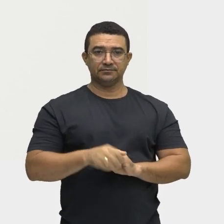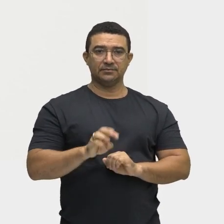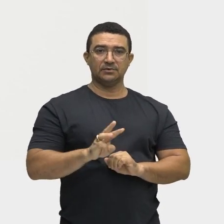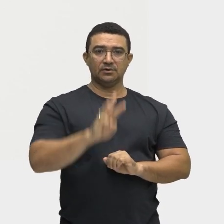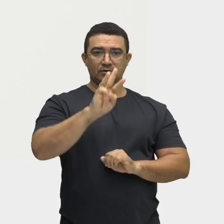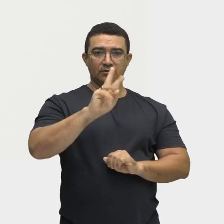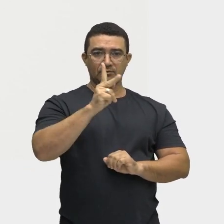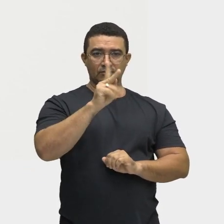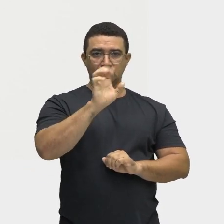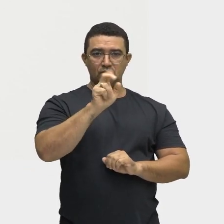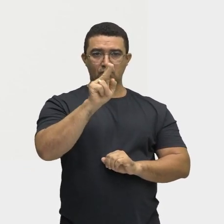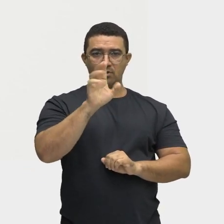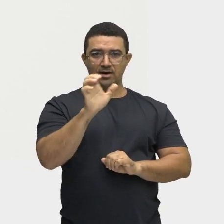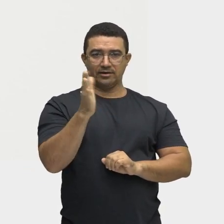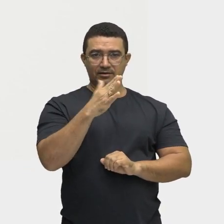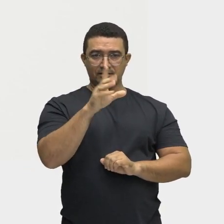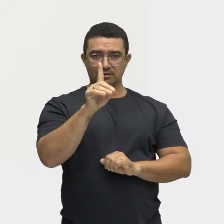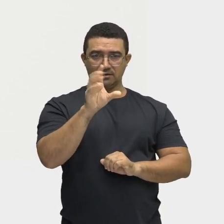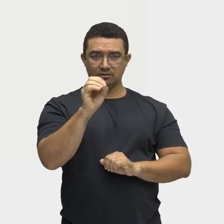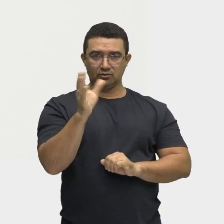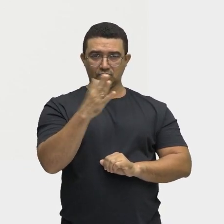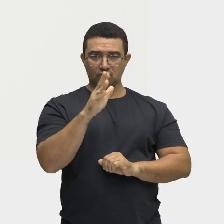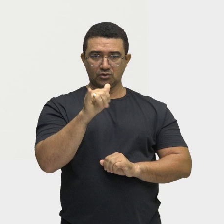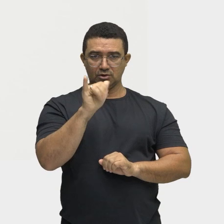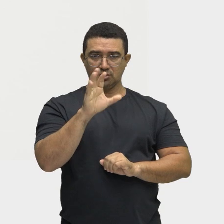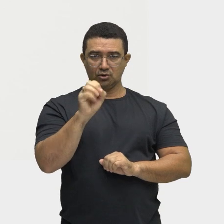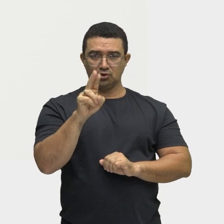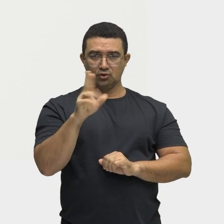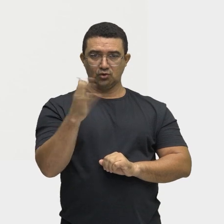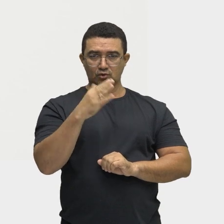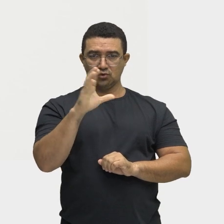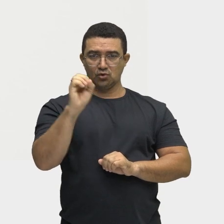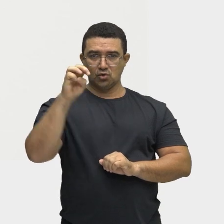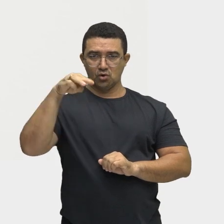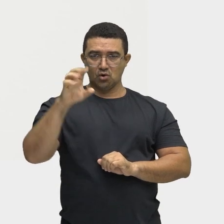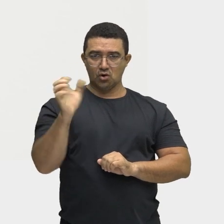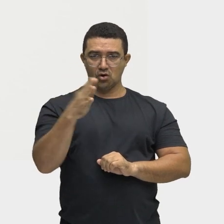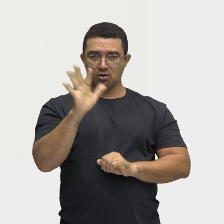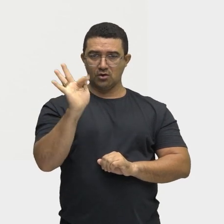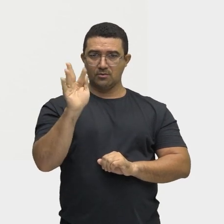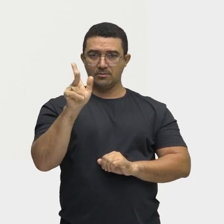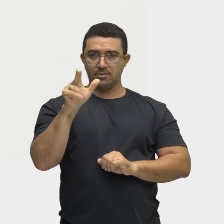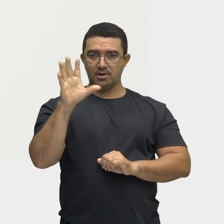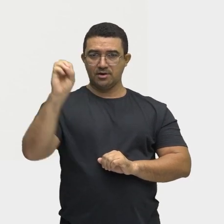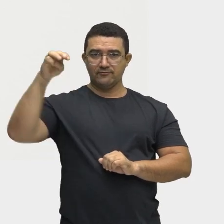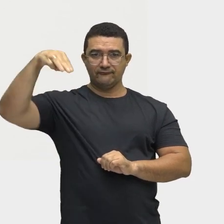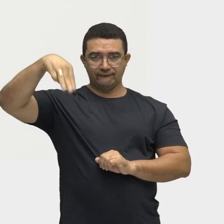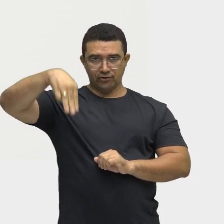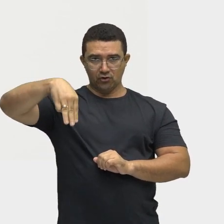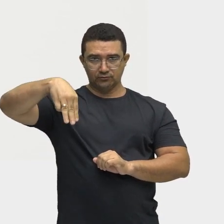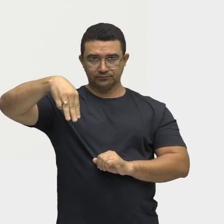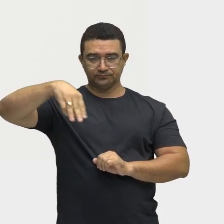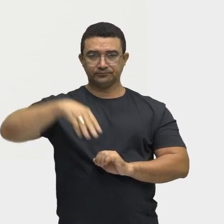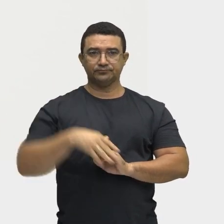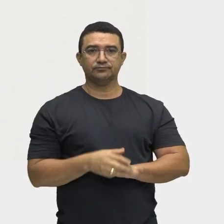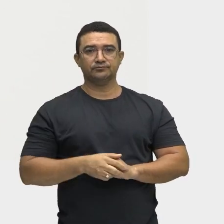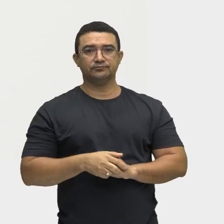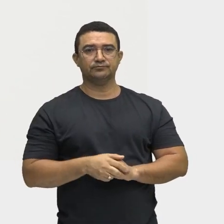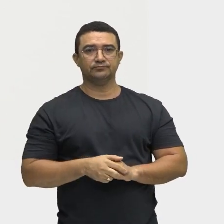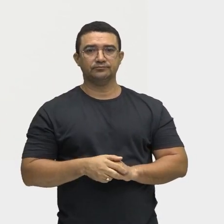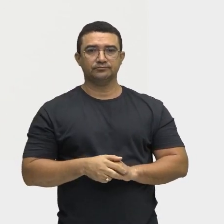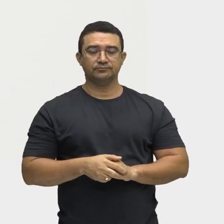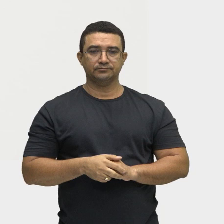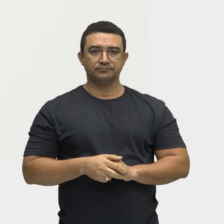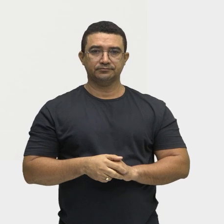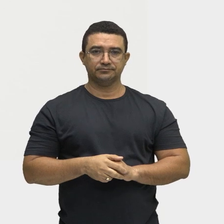teacher Virgílio foi where? O que quer saber esse where, hein, gente? Significa onde, né? Origem, no caso. Where